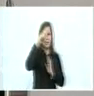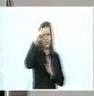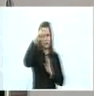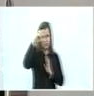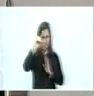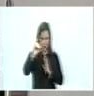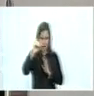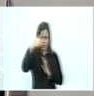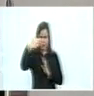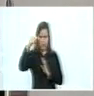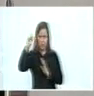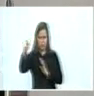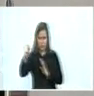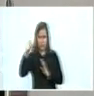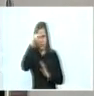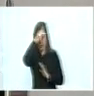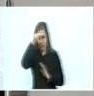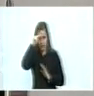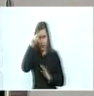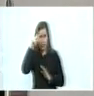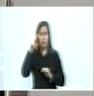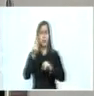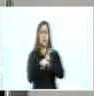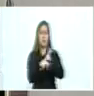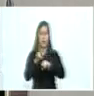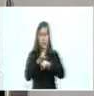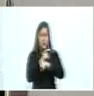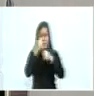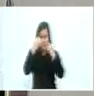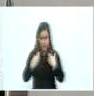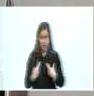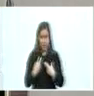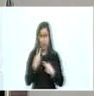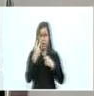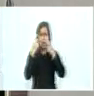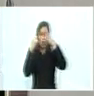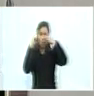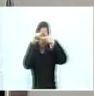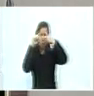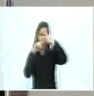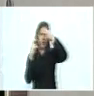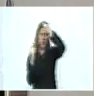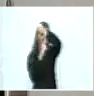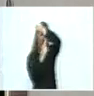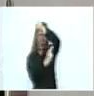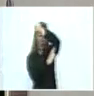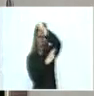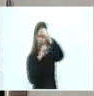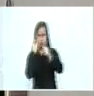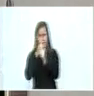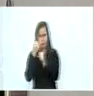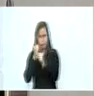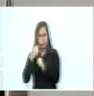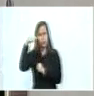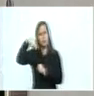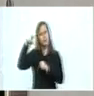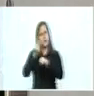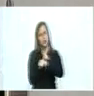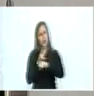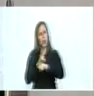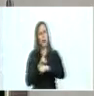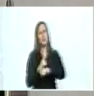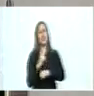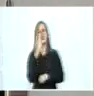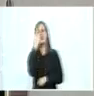0750-2016 do gabinete do prefeito Viçosa, onde fala sobre as duas pontes que serão construídas em Viçosa. Essas duas